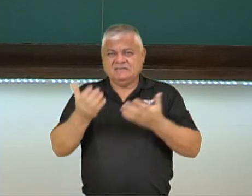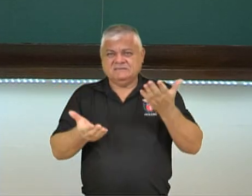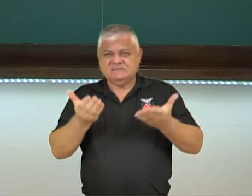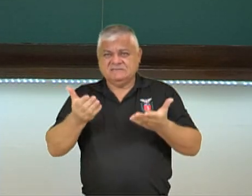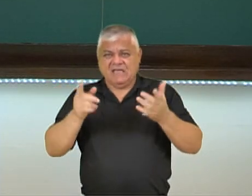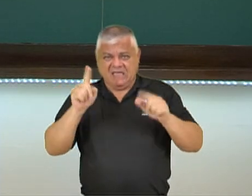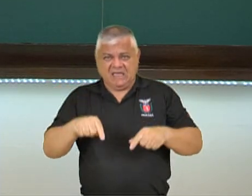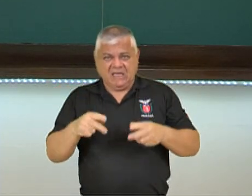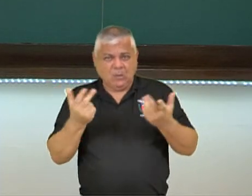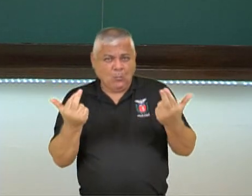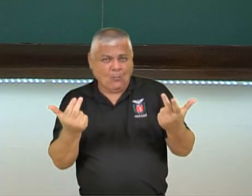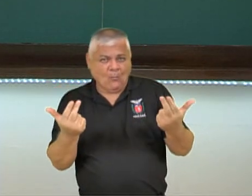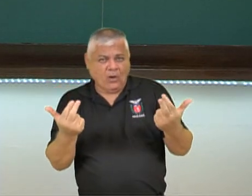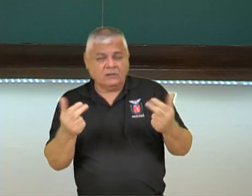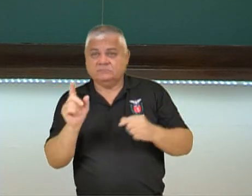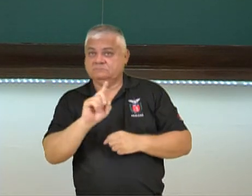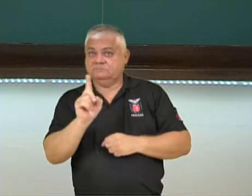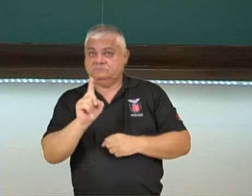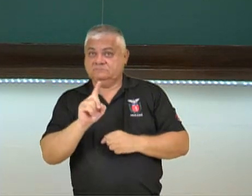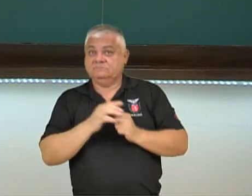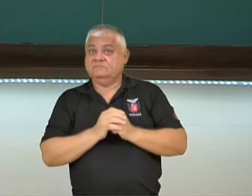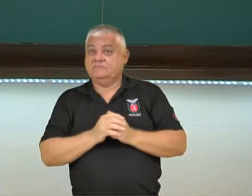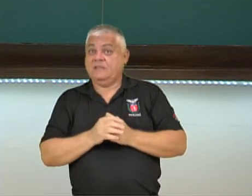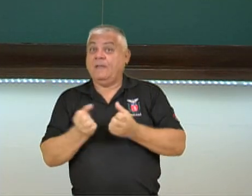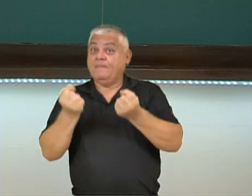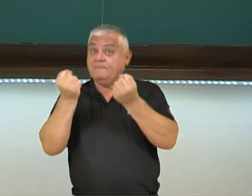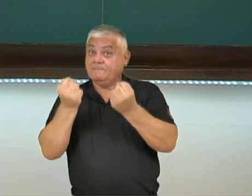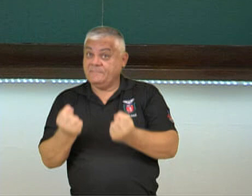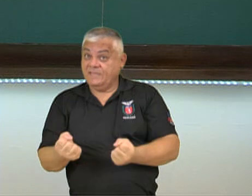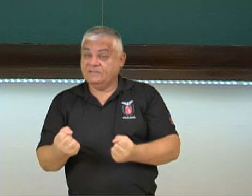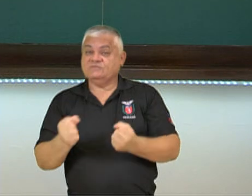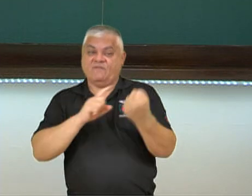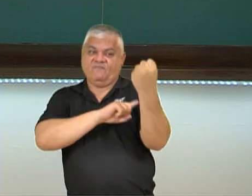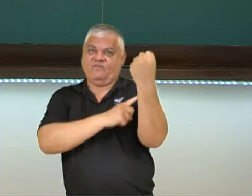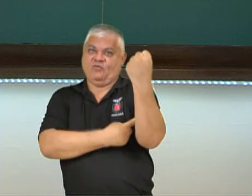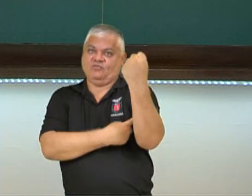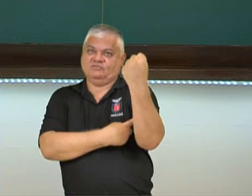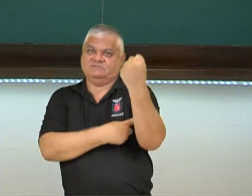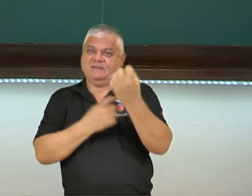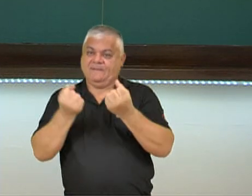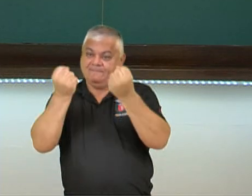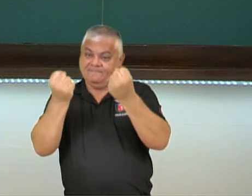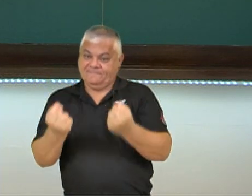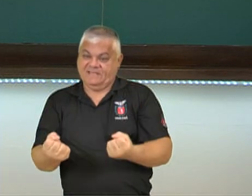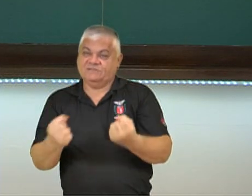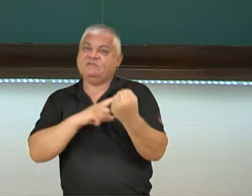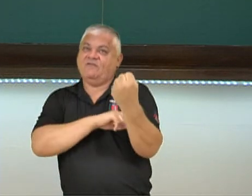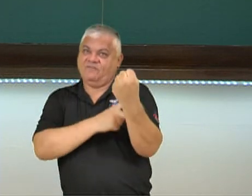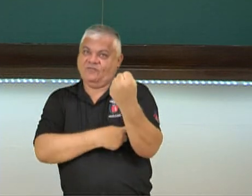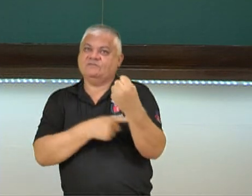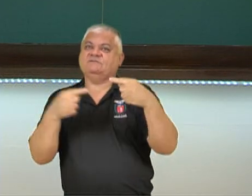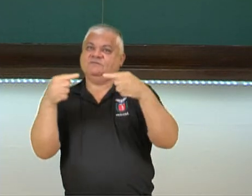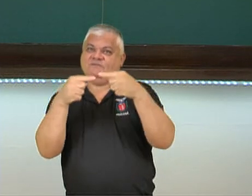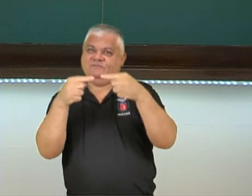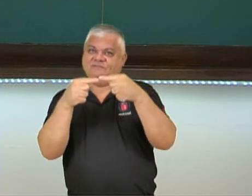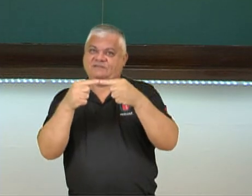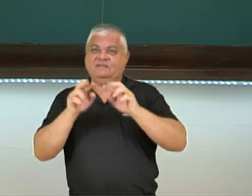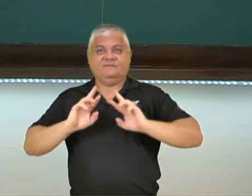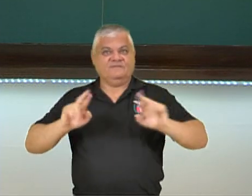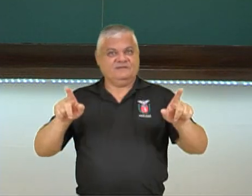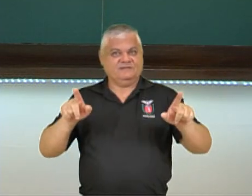adiantar um negócio para vocês. Peso é uma força. Então, não é a mesma... Está relacionado com a massa, mas não é a mesma